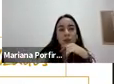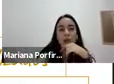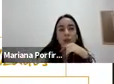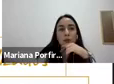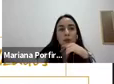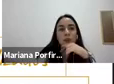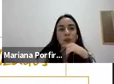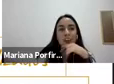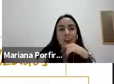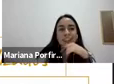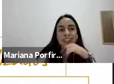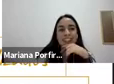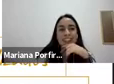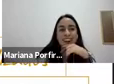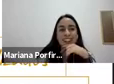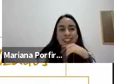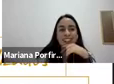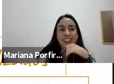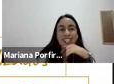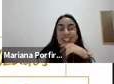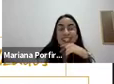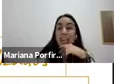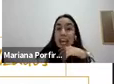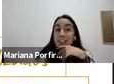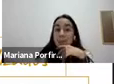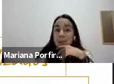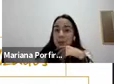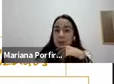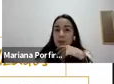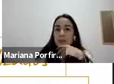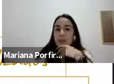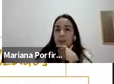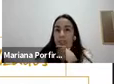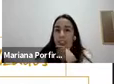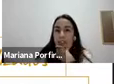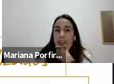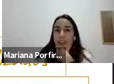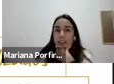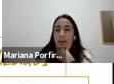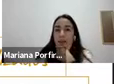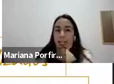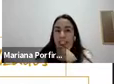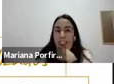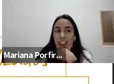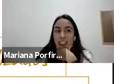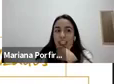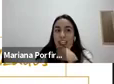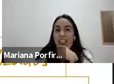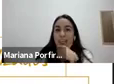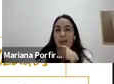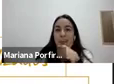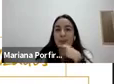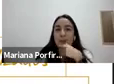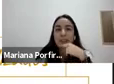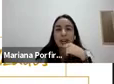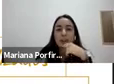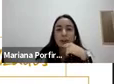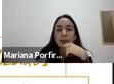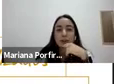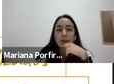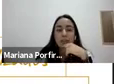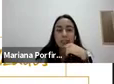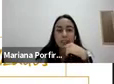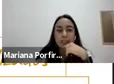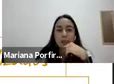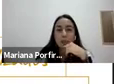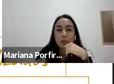só quantos: 1, 2, 3, 4, 5, 6, 7 músculos envolvidos ativamente. Depois eu vou mostrar a